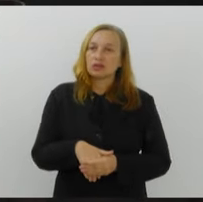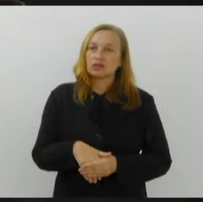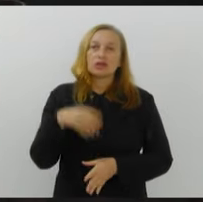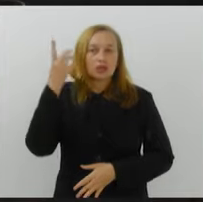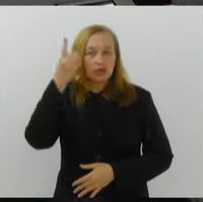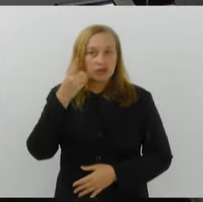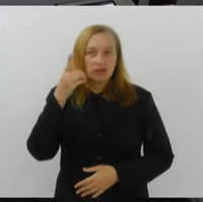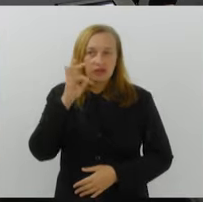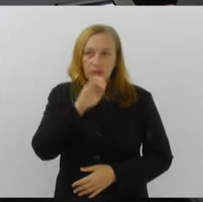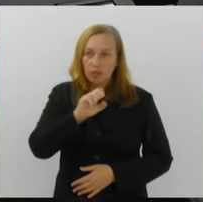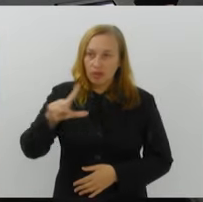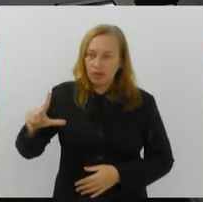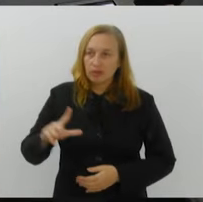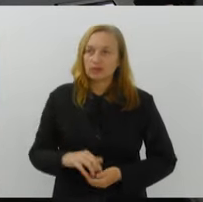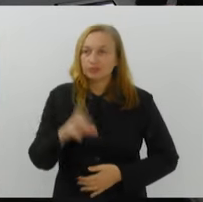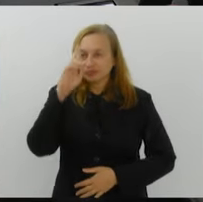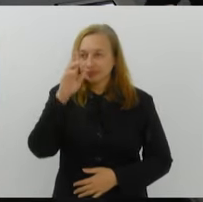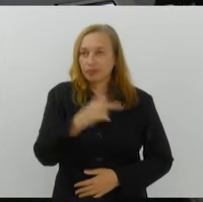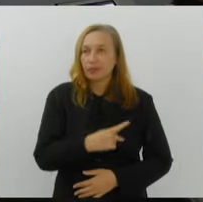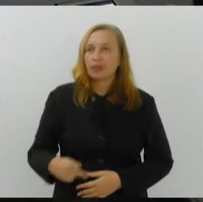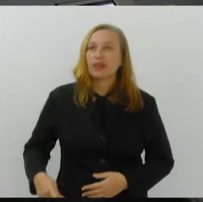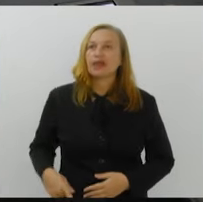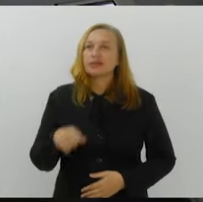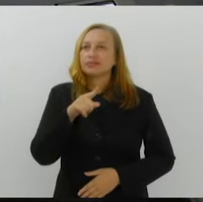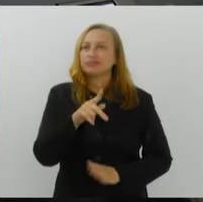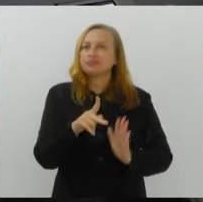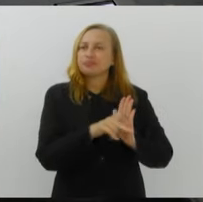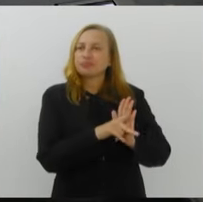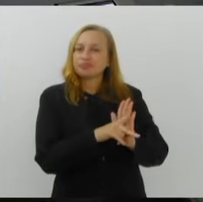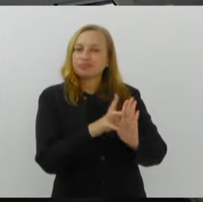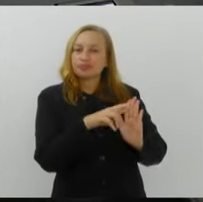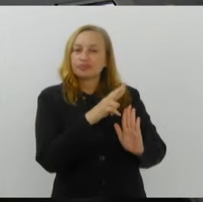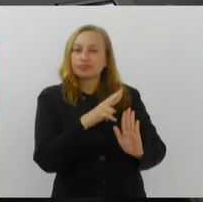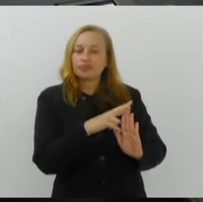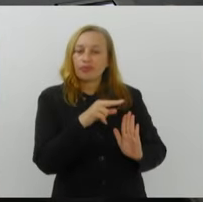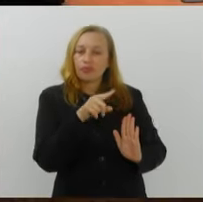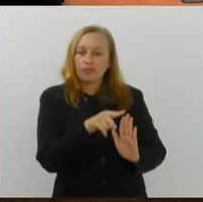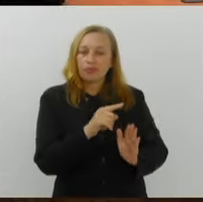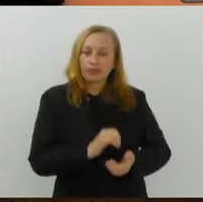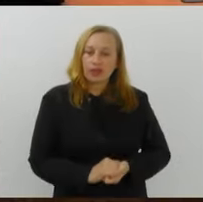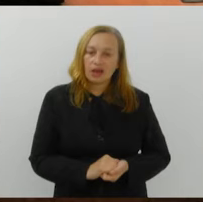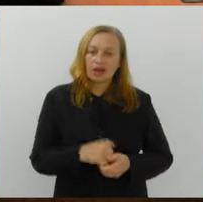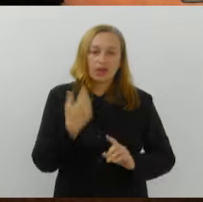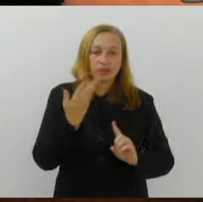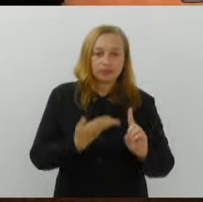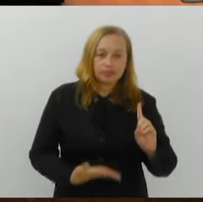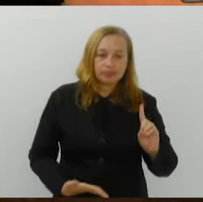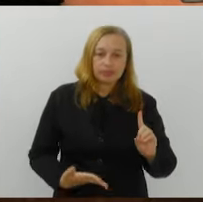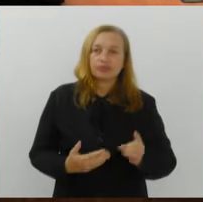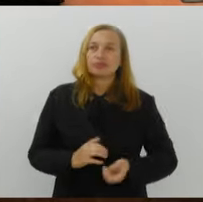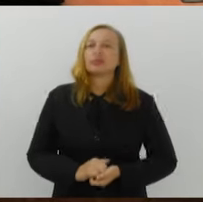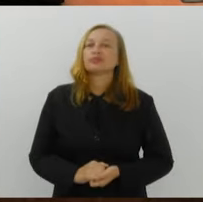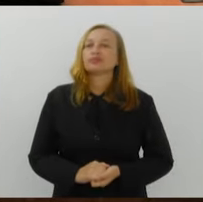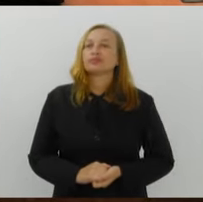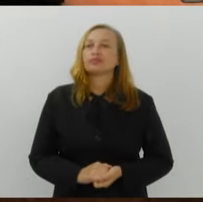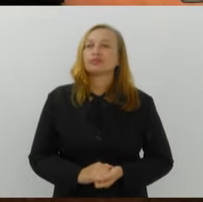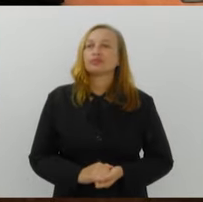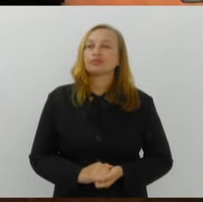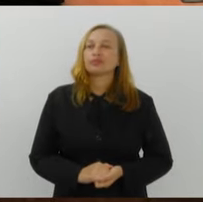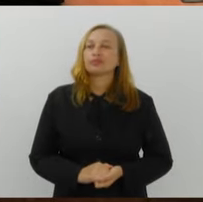deputado Felipe Pobel. Presidente, esse projeto de resolução trata-se de homenagear, né,